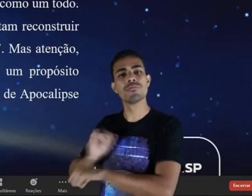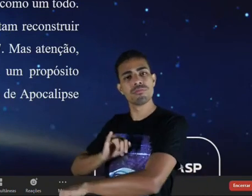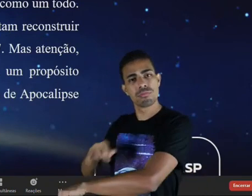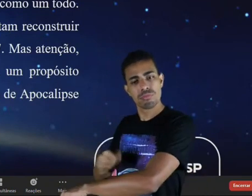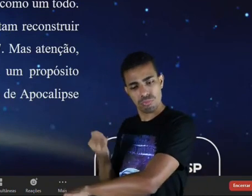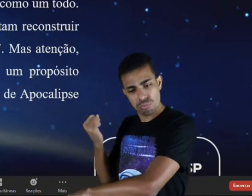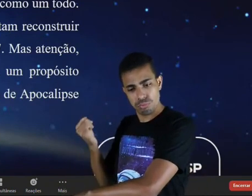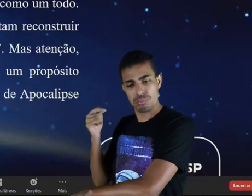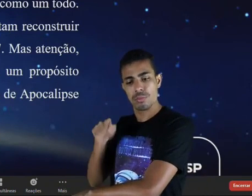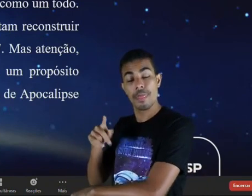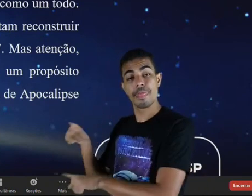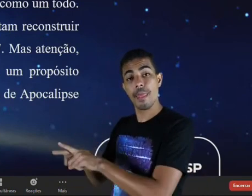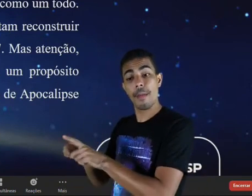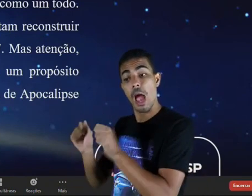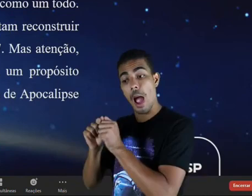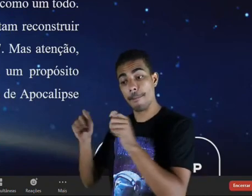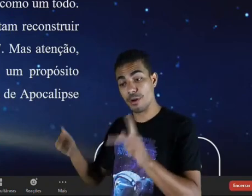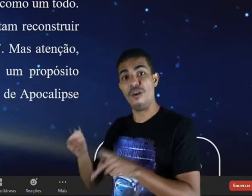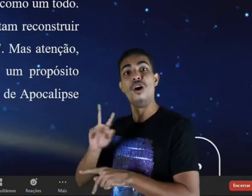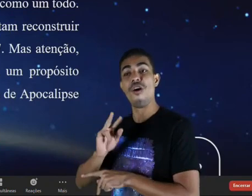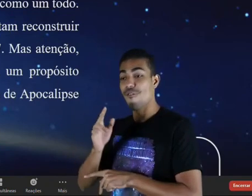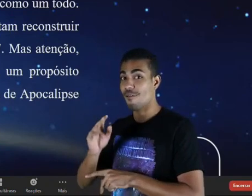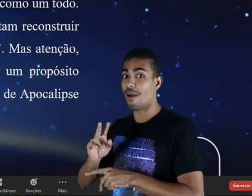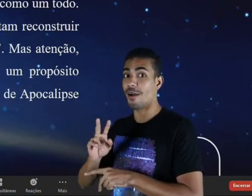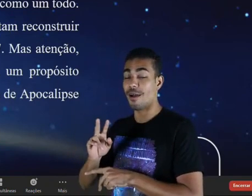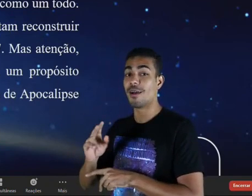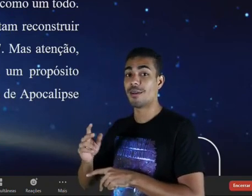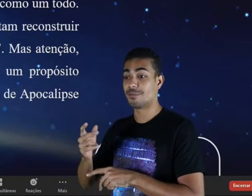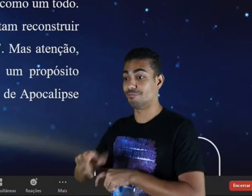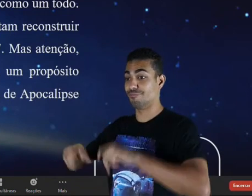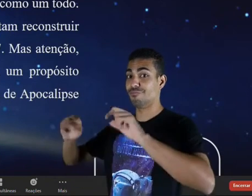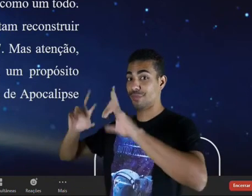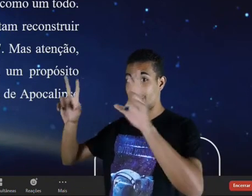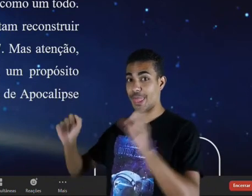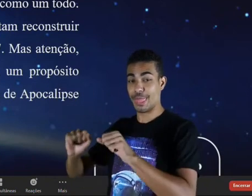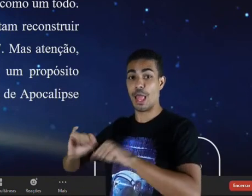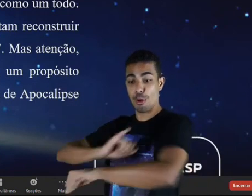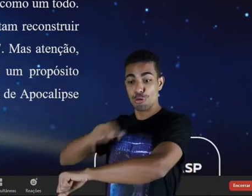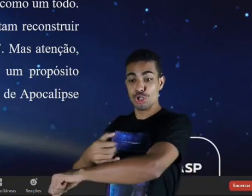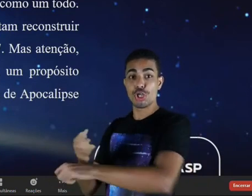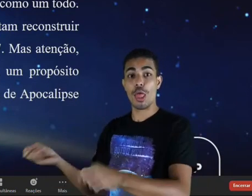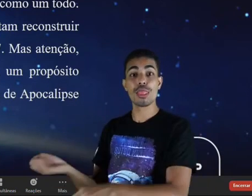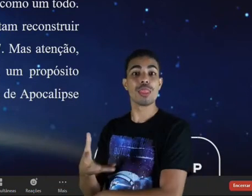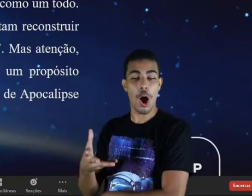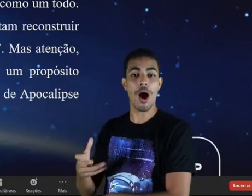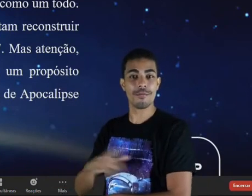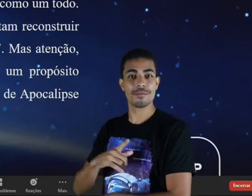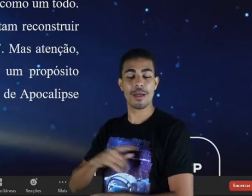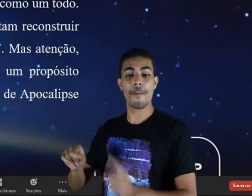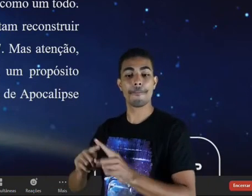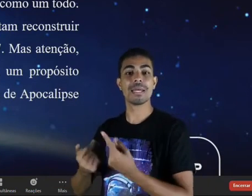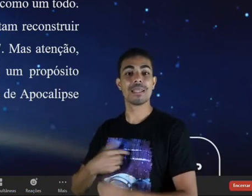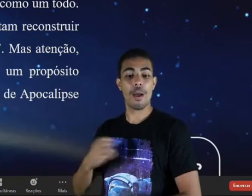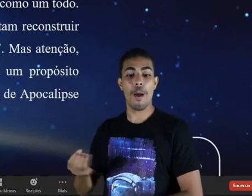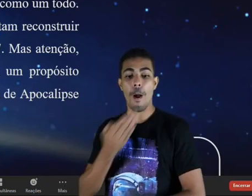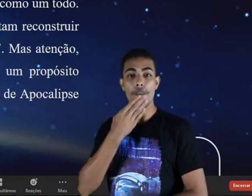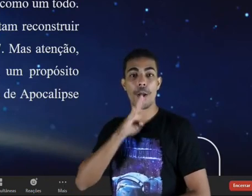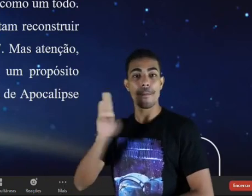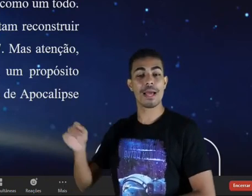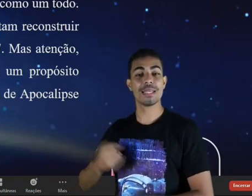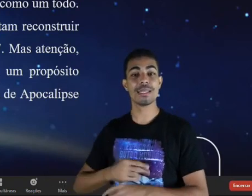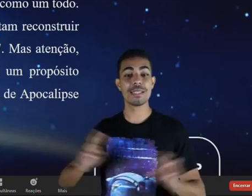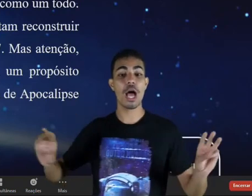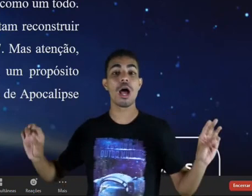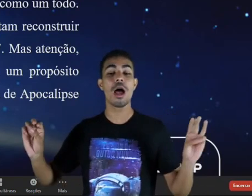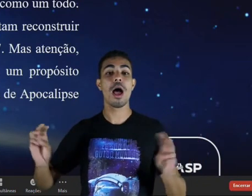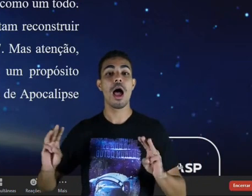o Apocalipse 21 também fala da Nova Jerusalém, só que enquanto Isaías, a Nova Jerusalém, é uma promessa para os judeus na Terra, em